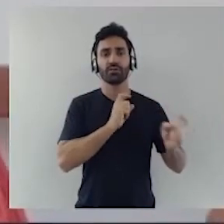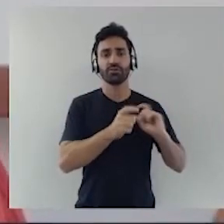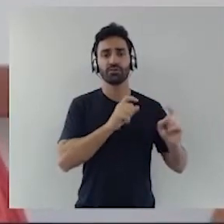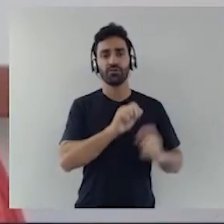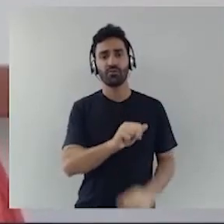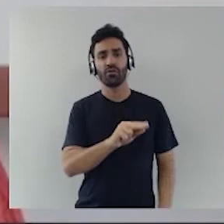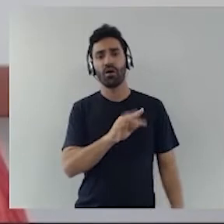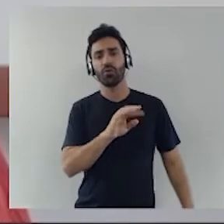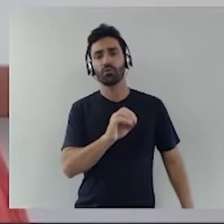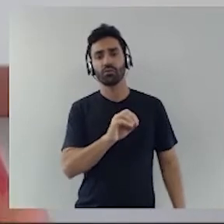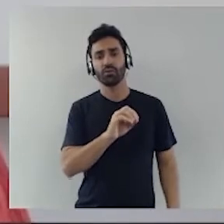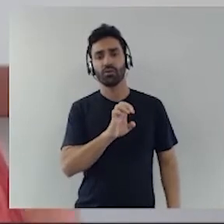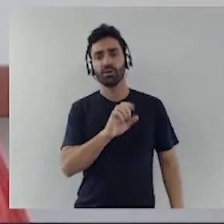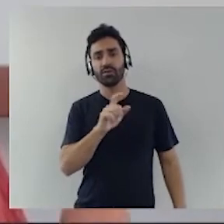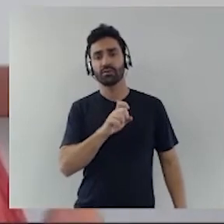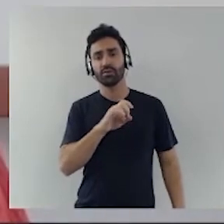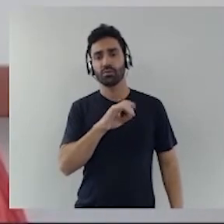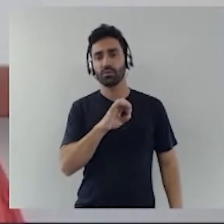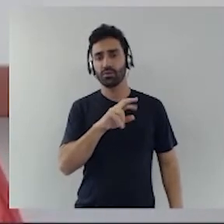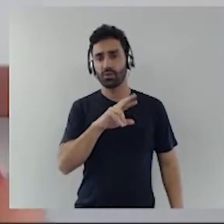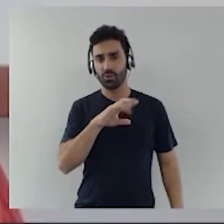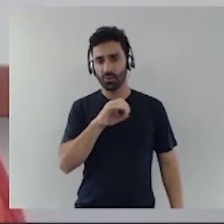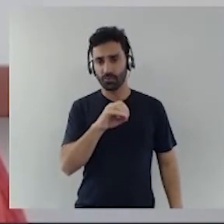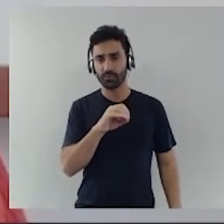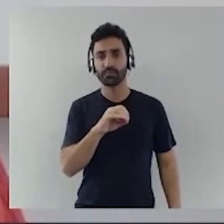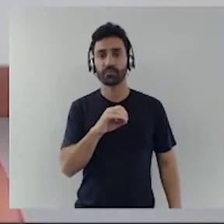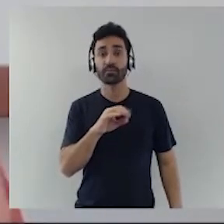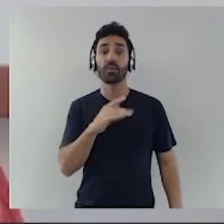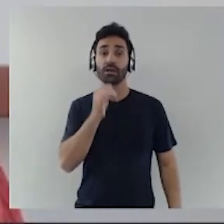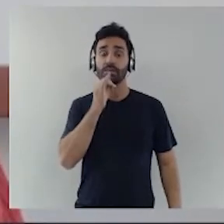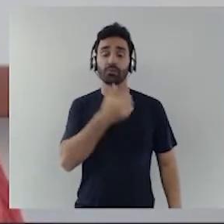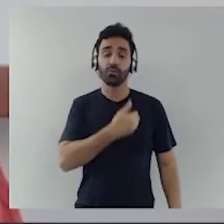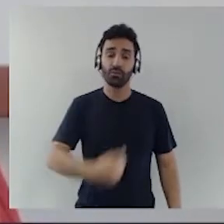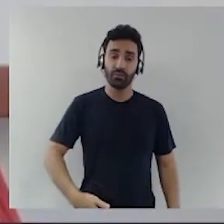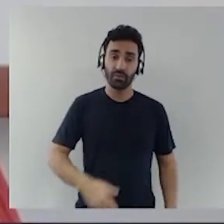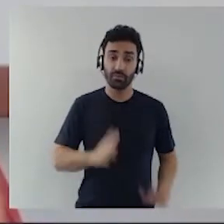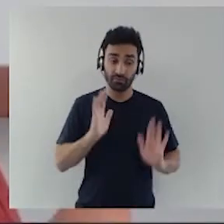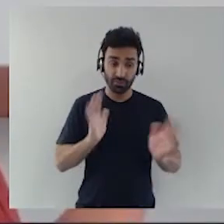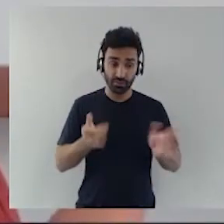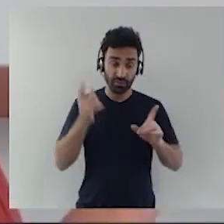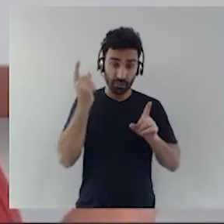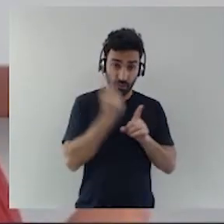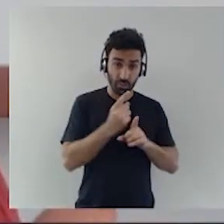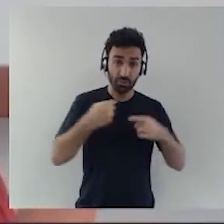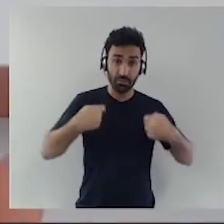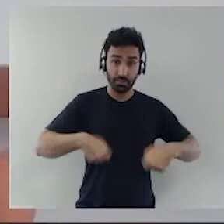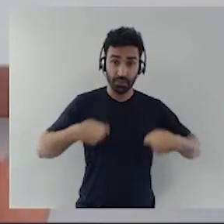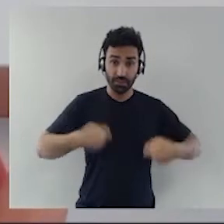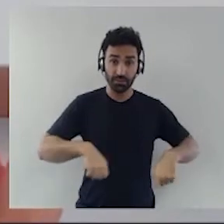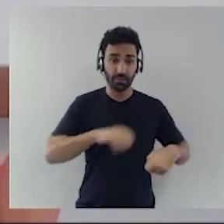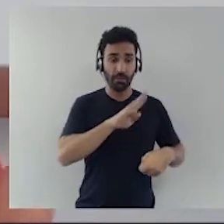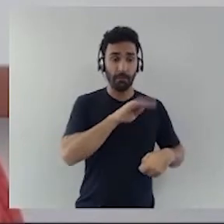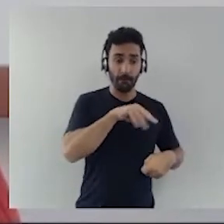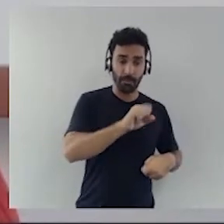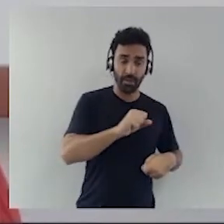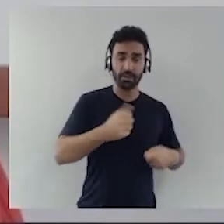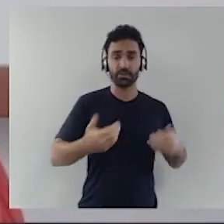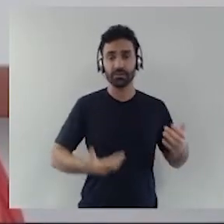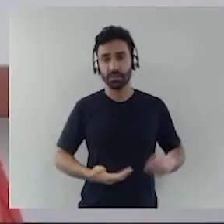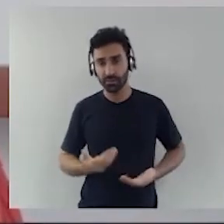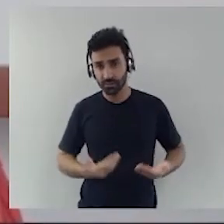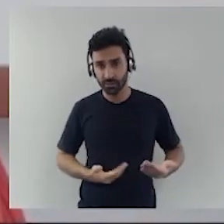então significa dizer naquelas situações em que o poder público identificando a necessidade de bens e serviços